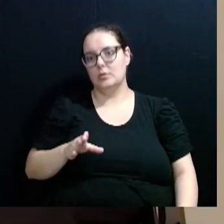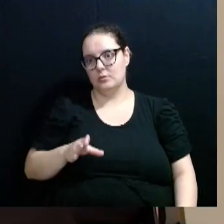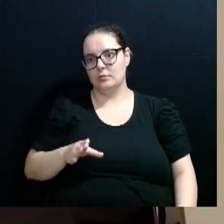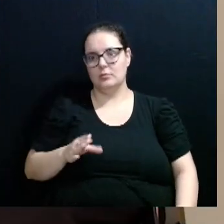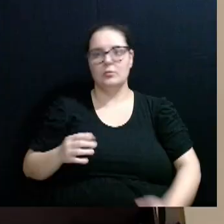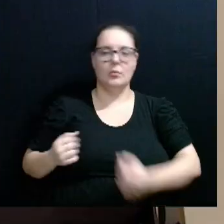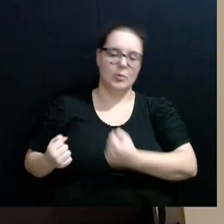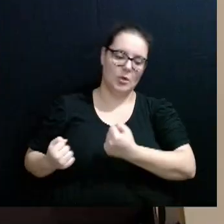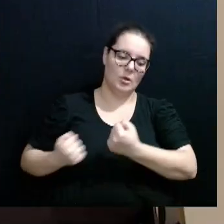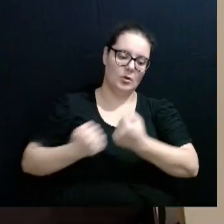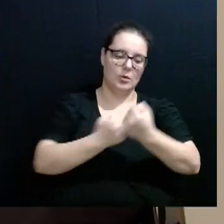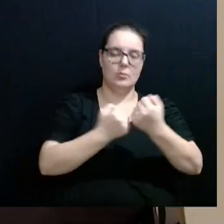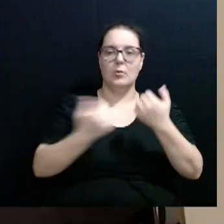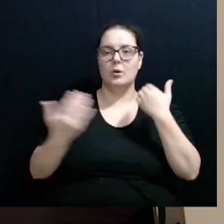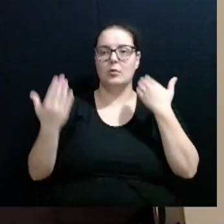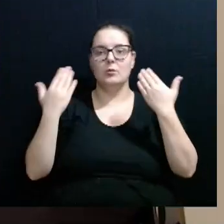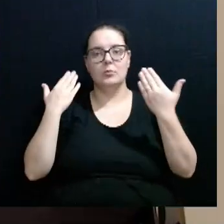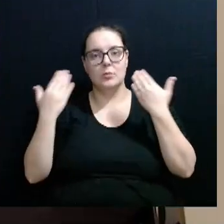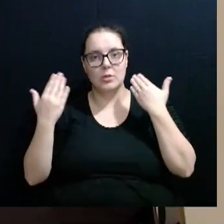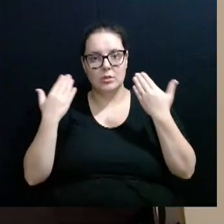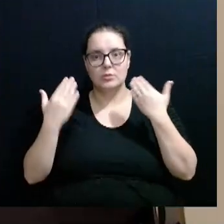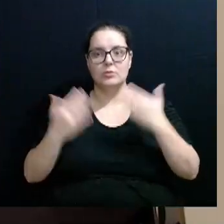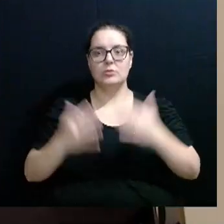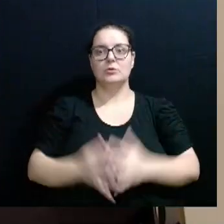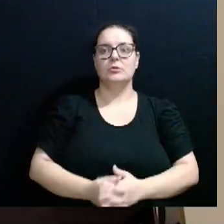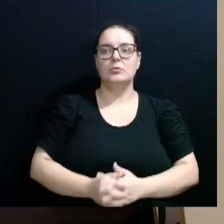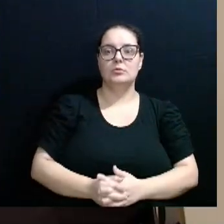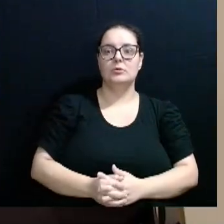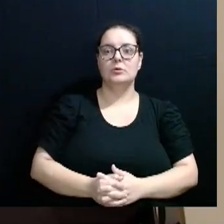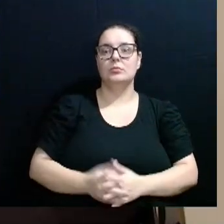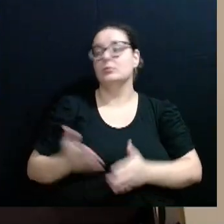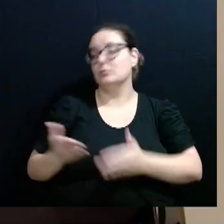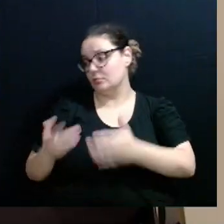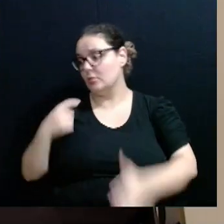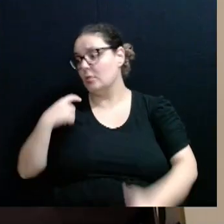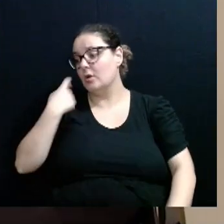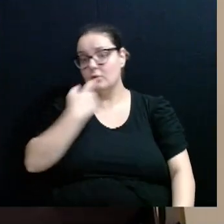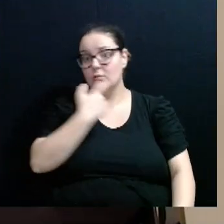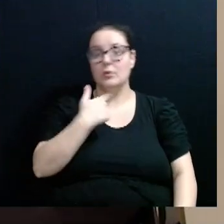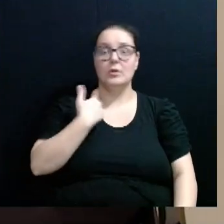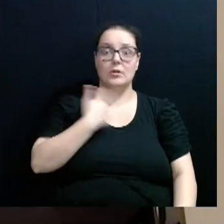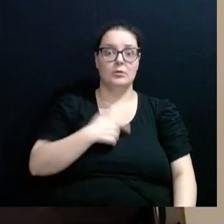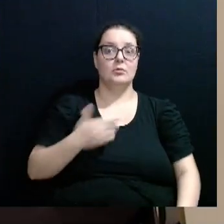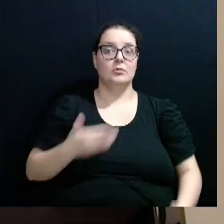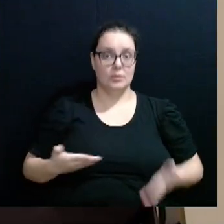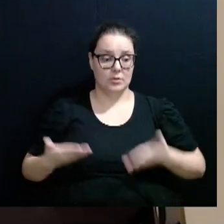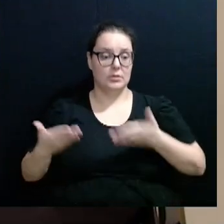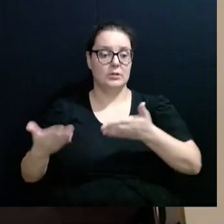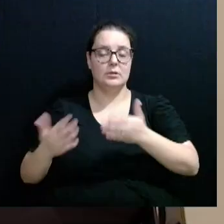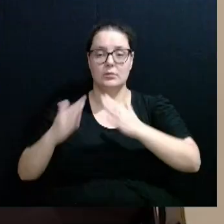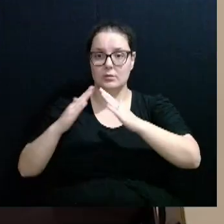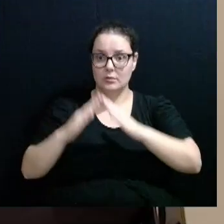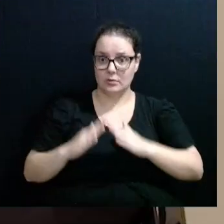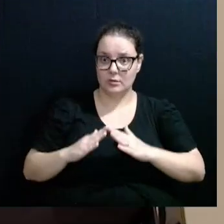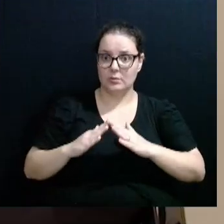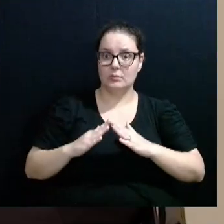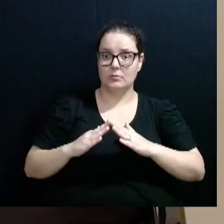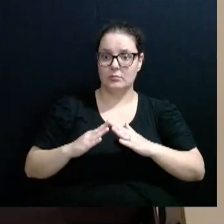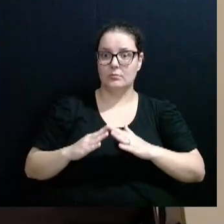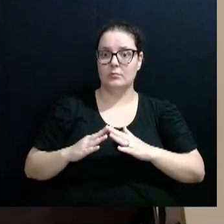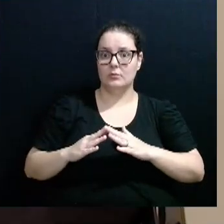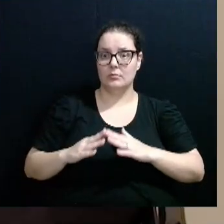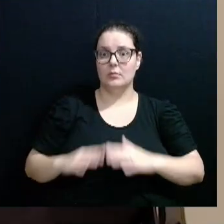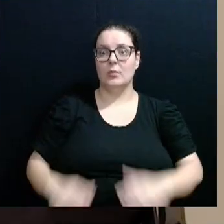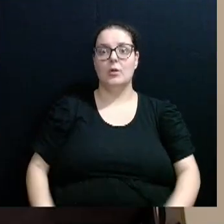psicológico, né? De um tratamento dentário que nós cedemos para as moradoras da Vila Sal, que faz